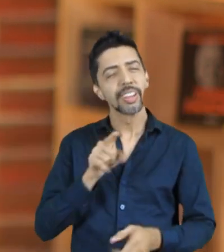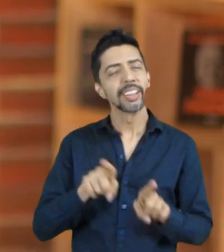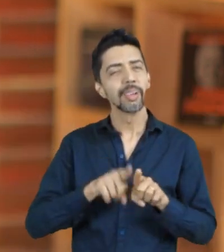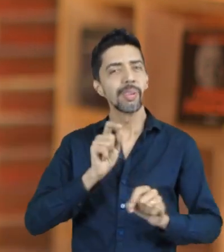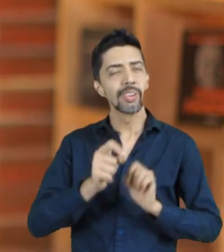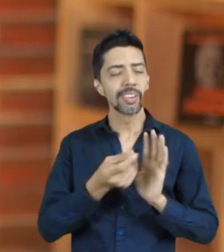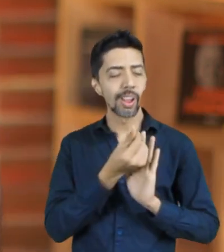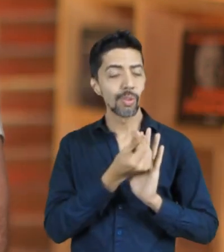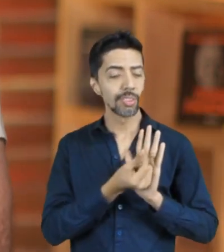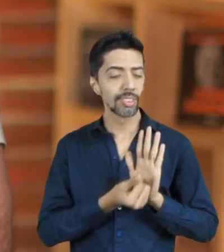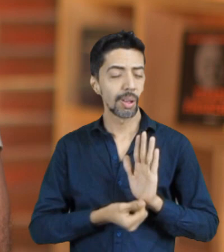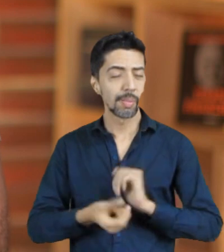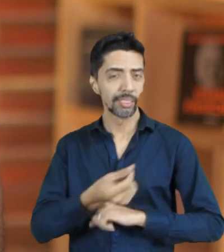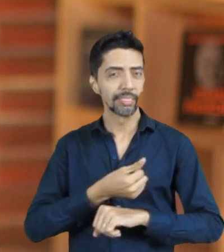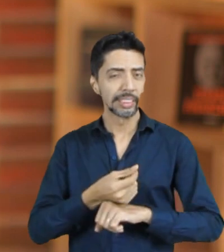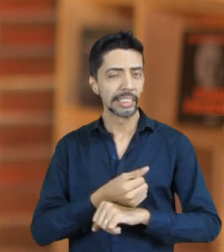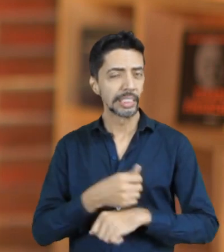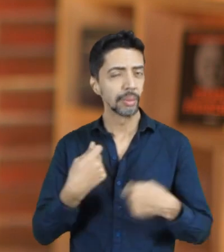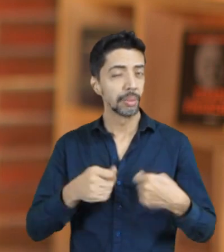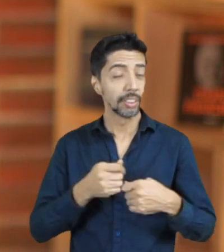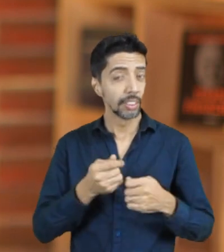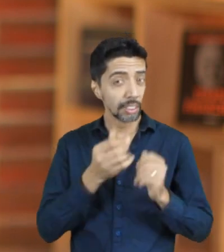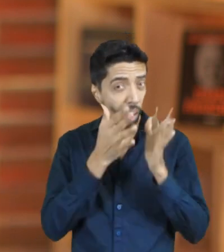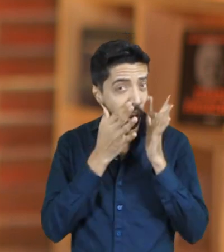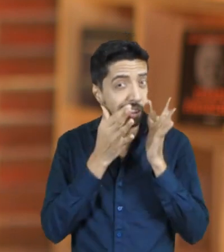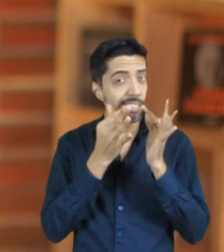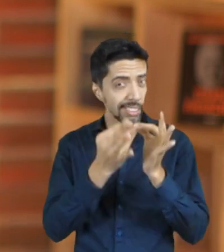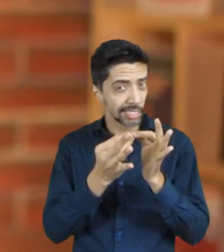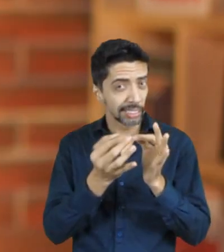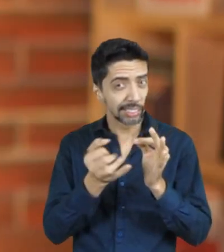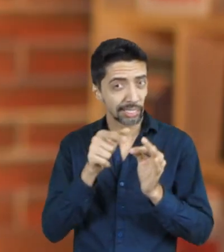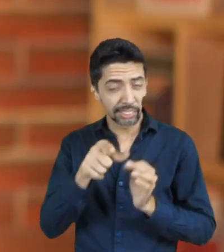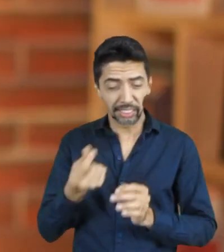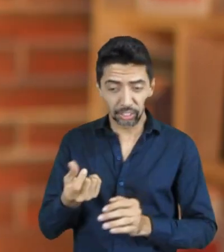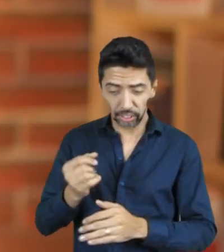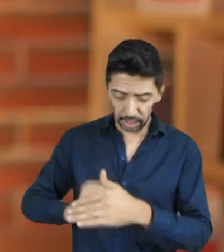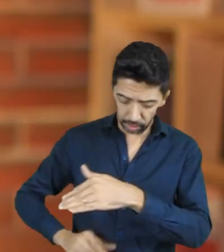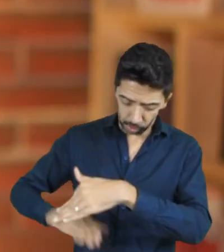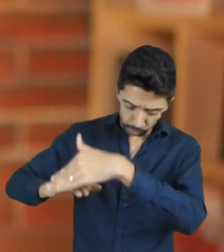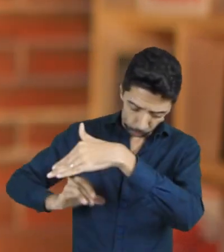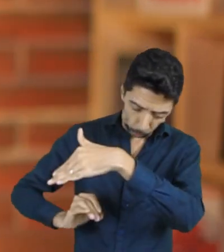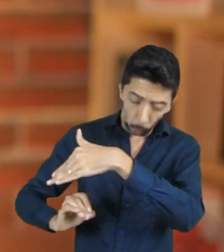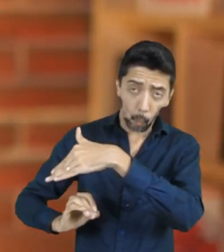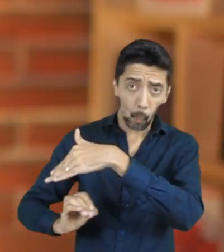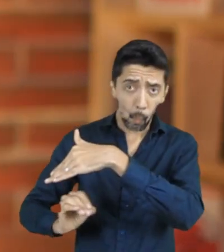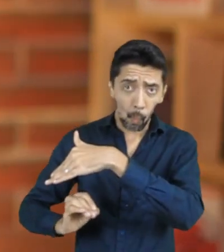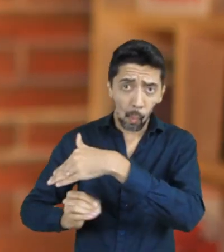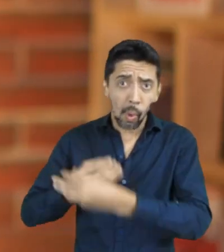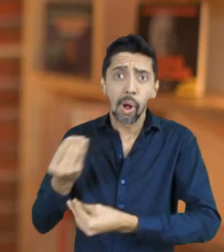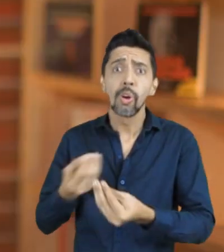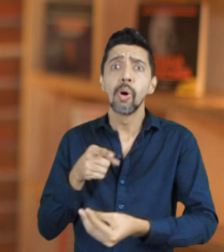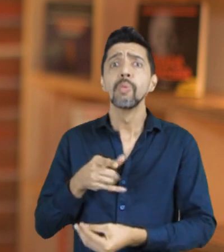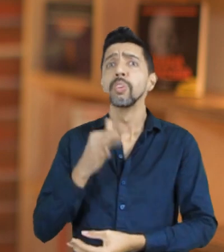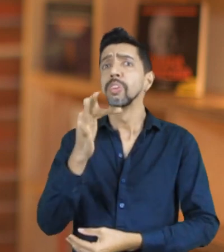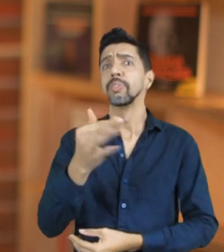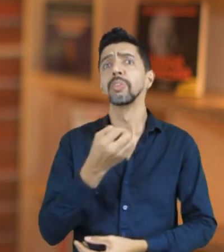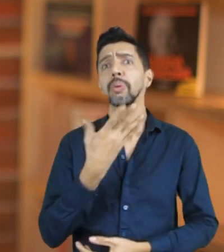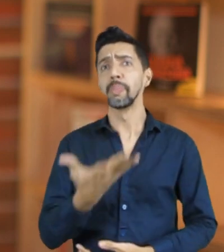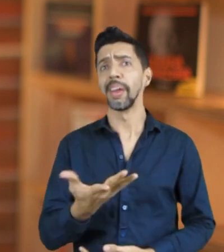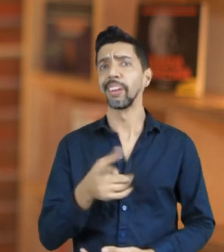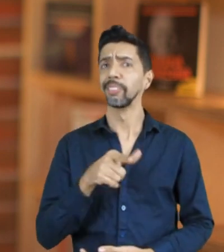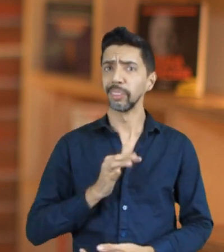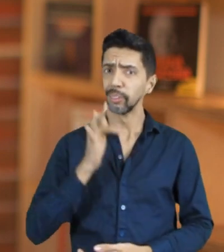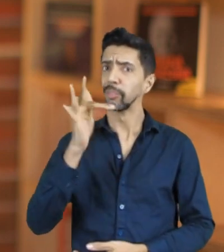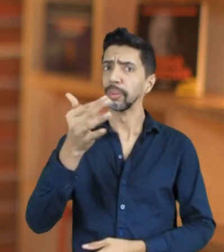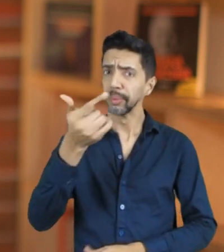detalhe está lá no orçamento financeiro se eu não tivesse dinheiro para pagar certamente você vai ter um grande problema pela frente o legal do cartão